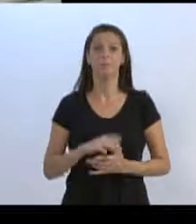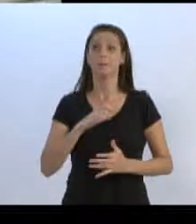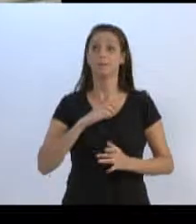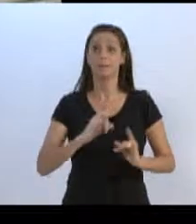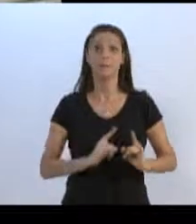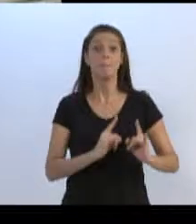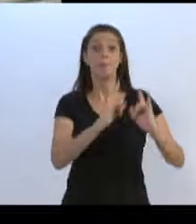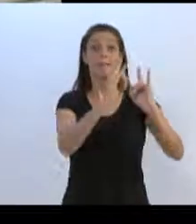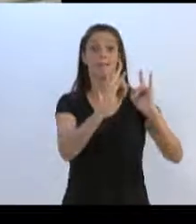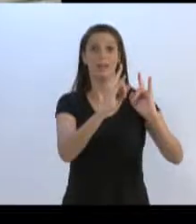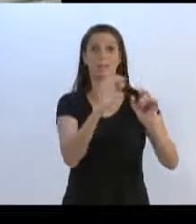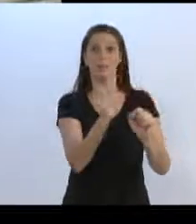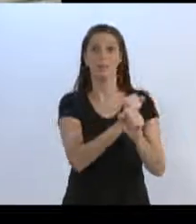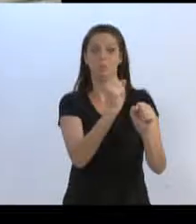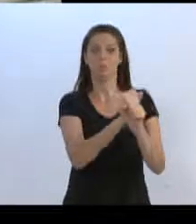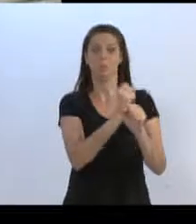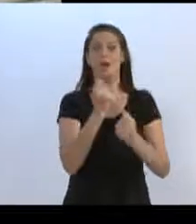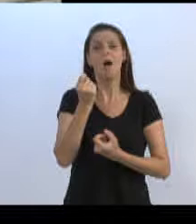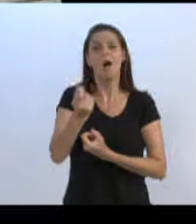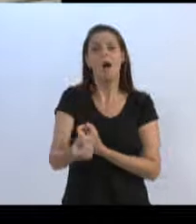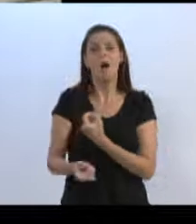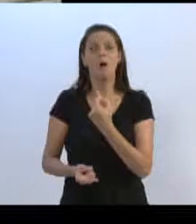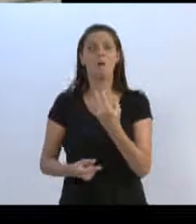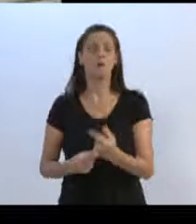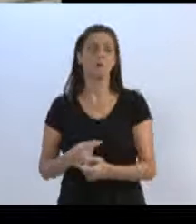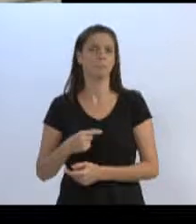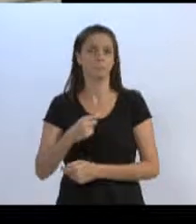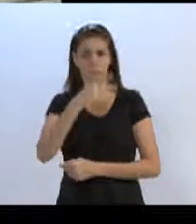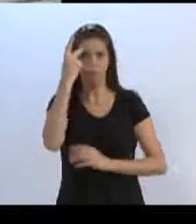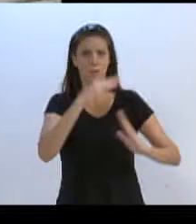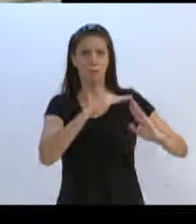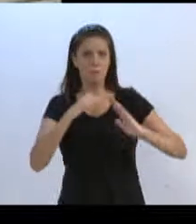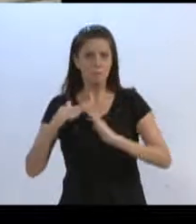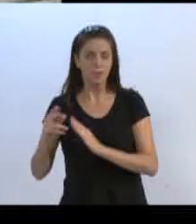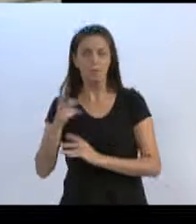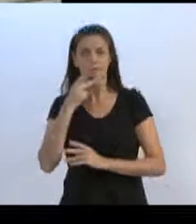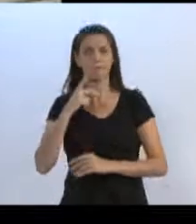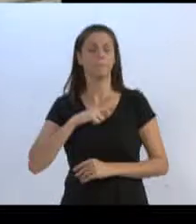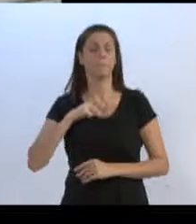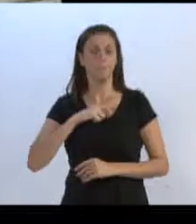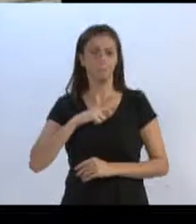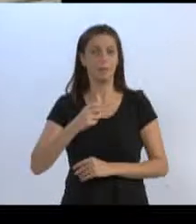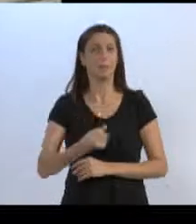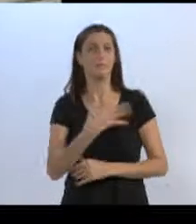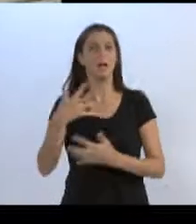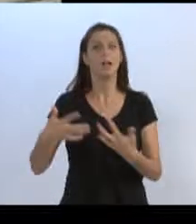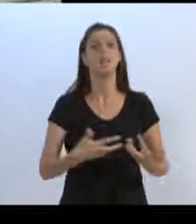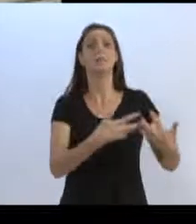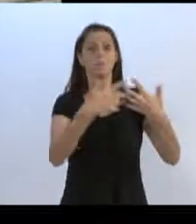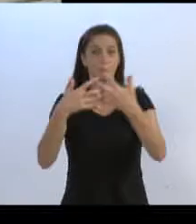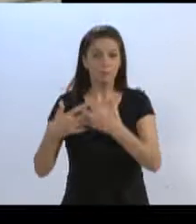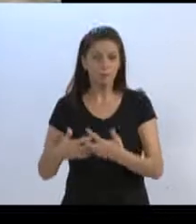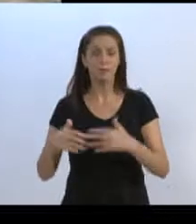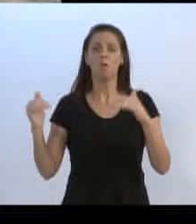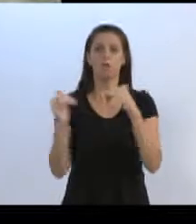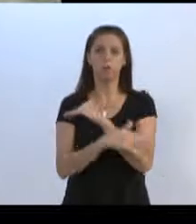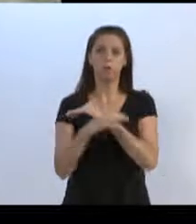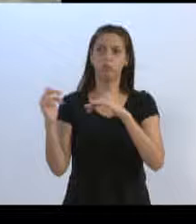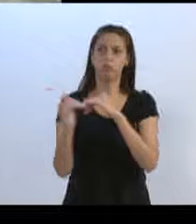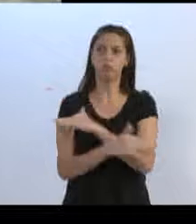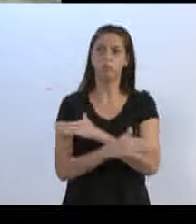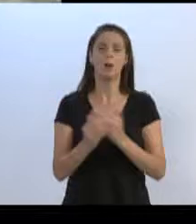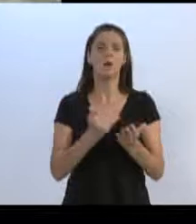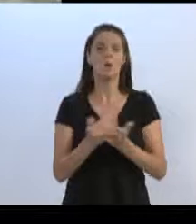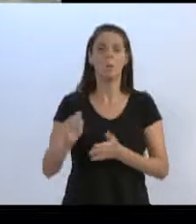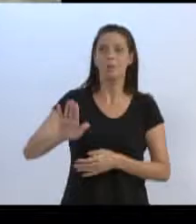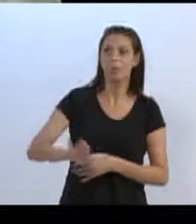está sendo feito. E alguns moradores relataram que, devido ao grande fluxo de caminhão de entrada e saída, obviamente que acabou dando